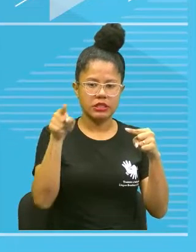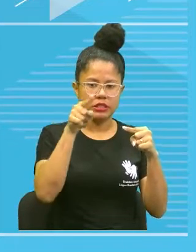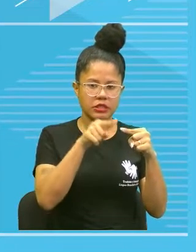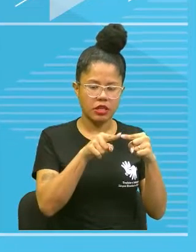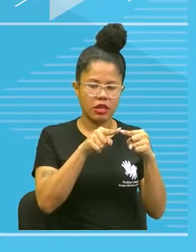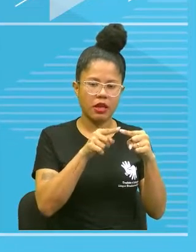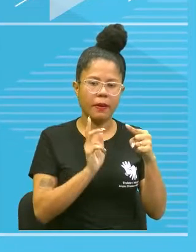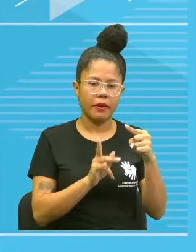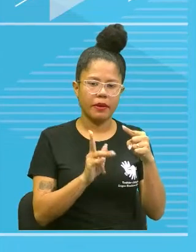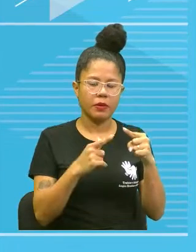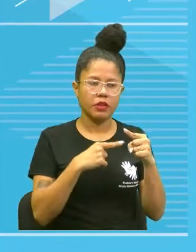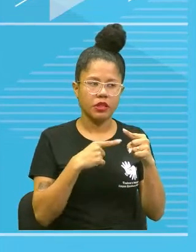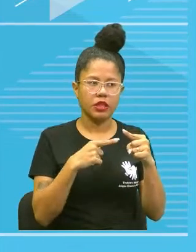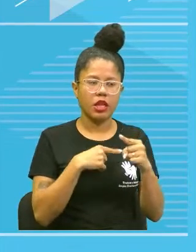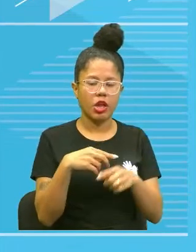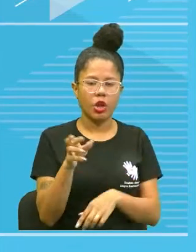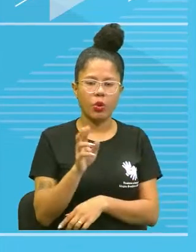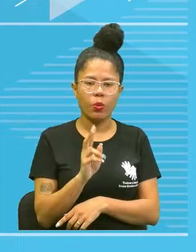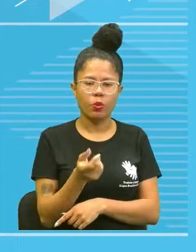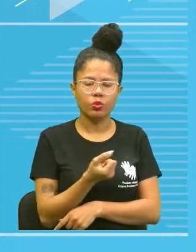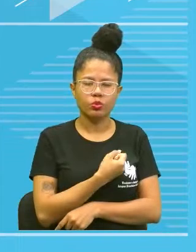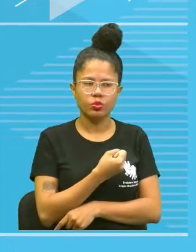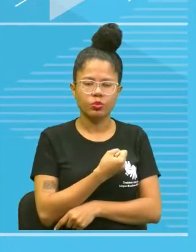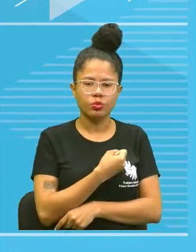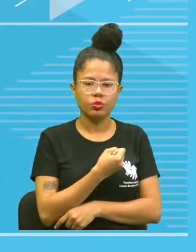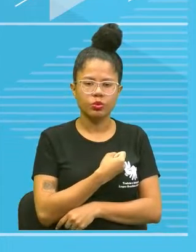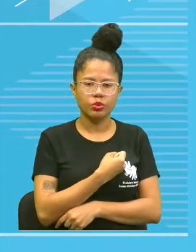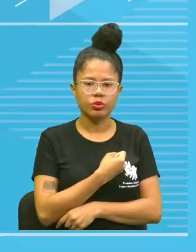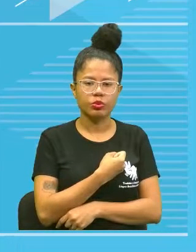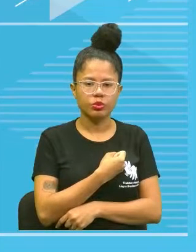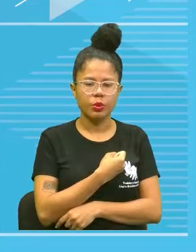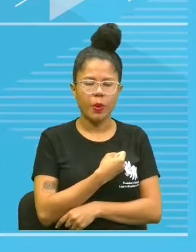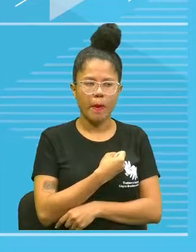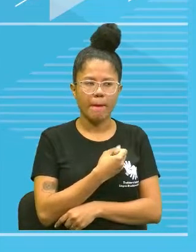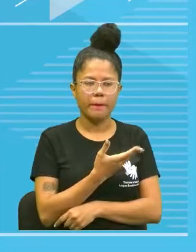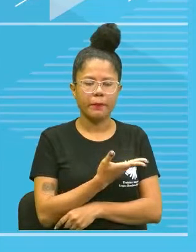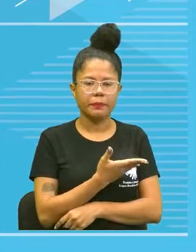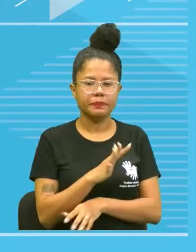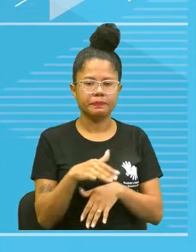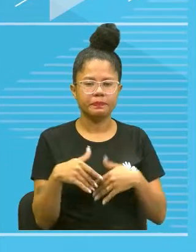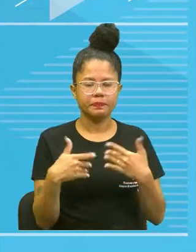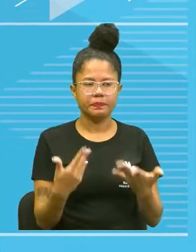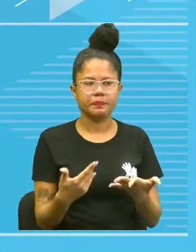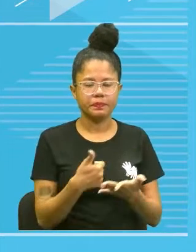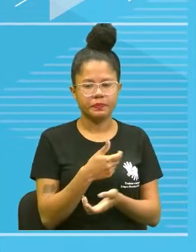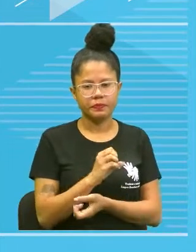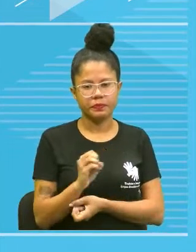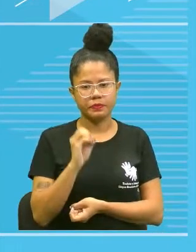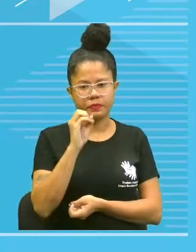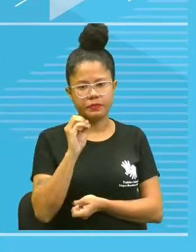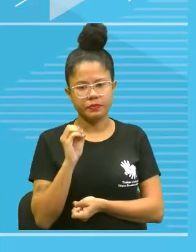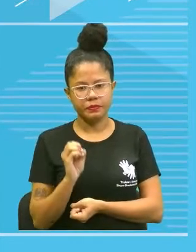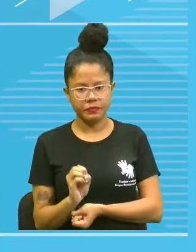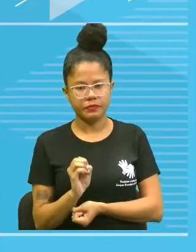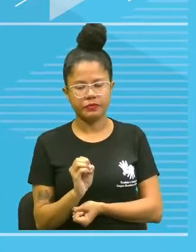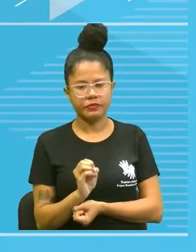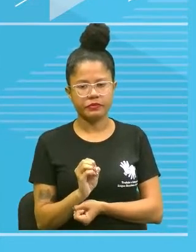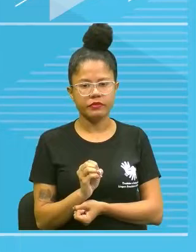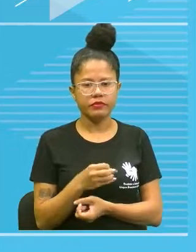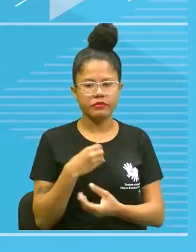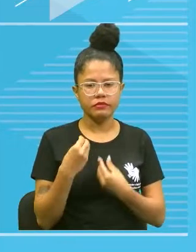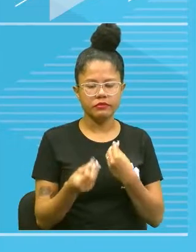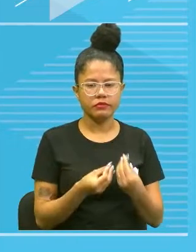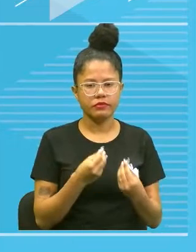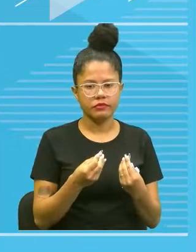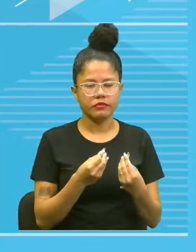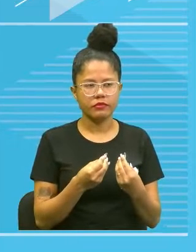ter um valor gasto fixo. Bacana? E eles são, em 100% das suas vezes, caracterizado em